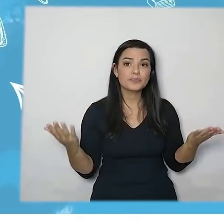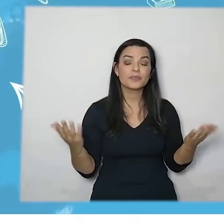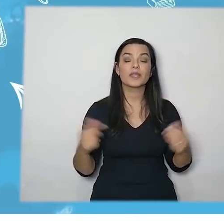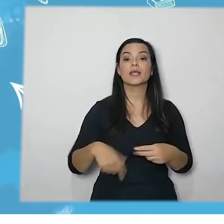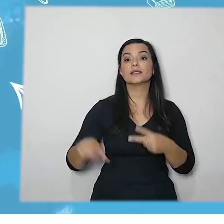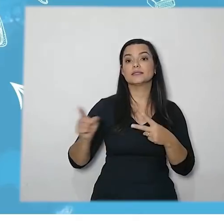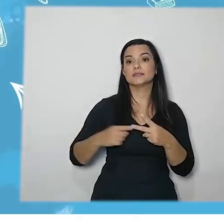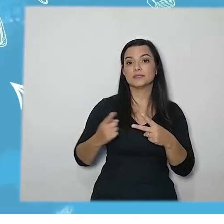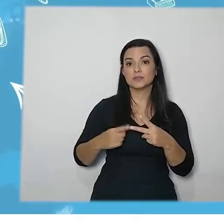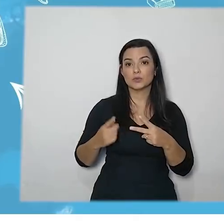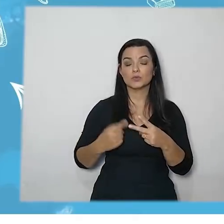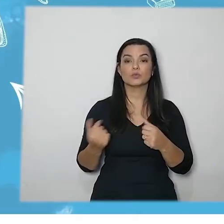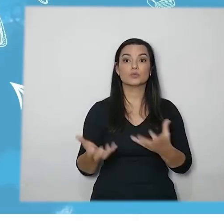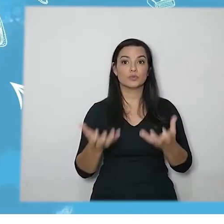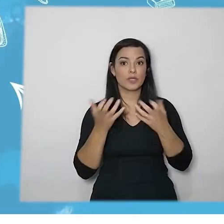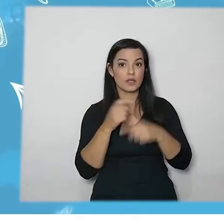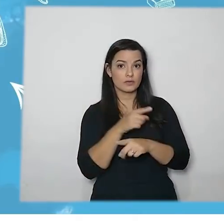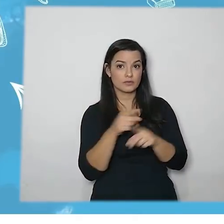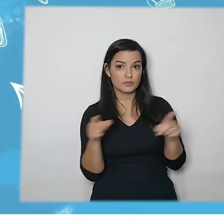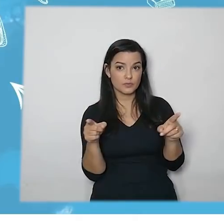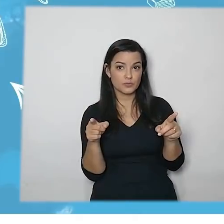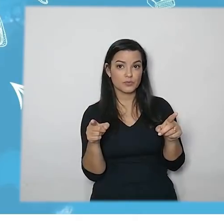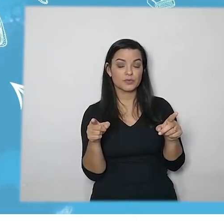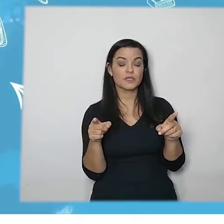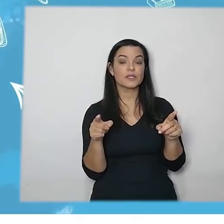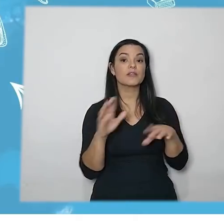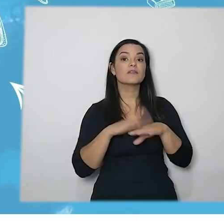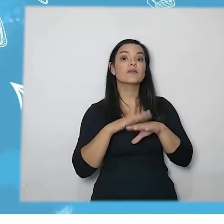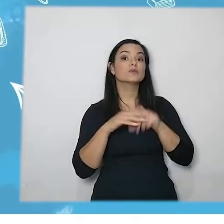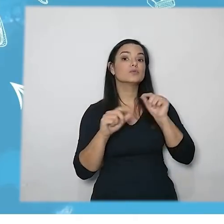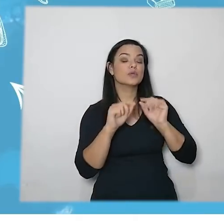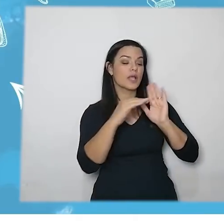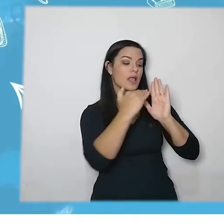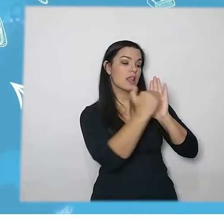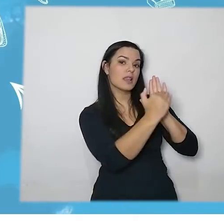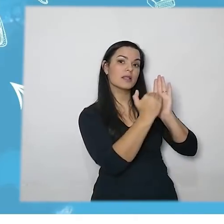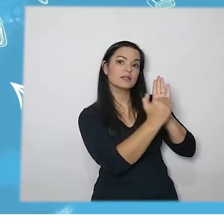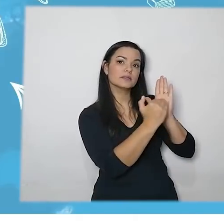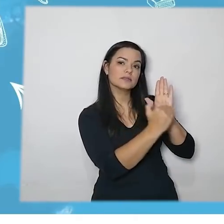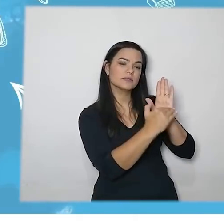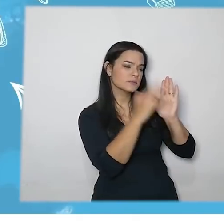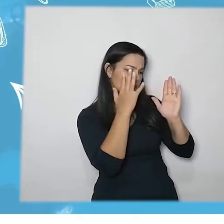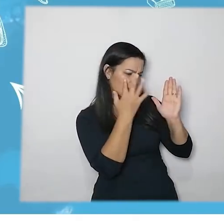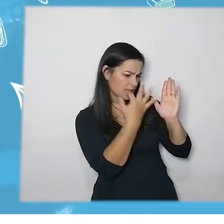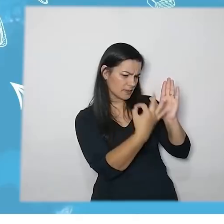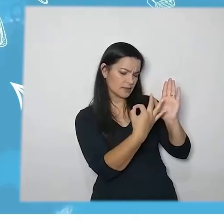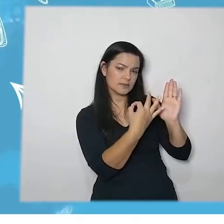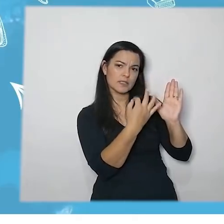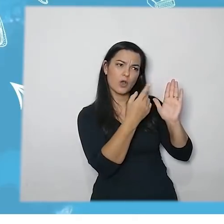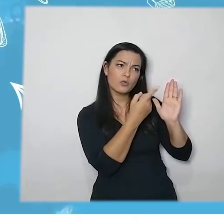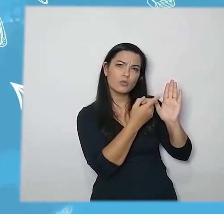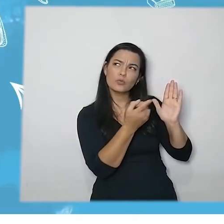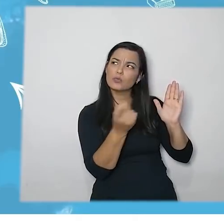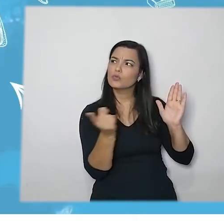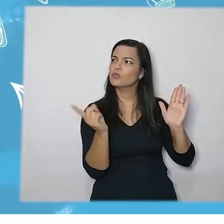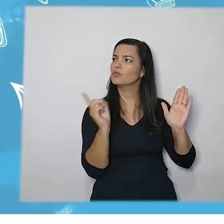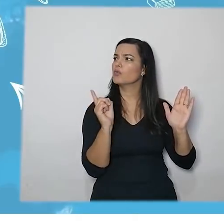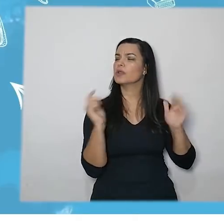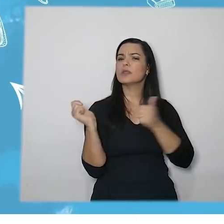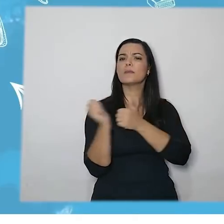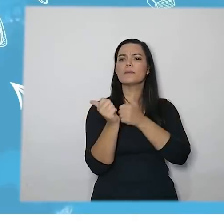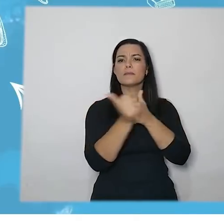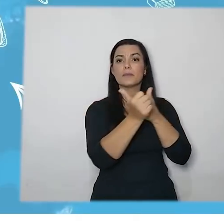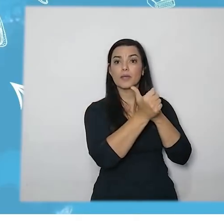A segunda parte, eu quero que vocês façam uma lista aí, observando tudo que vocês têm à sua volta